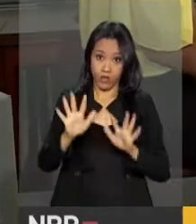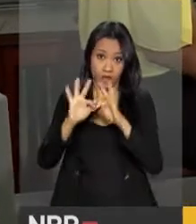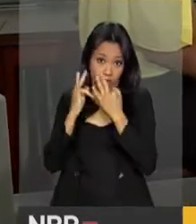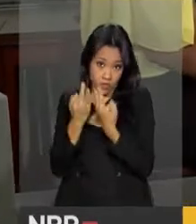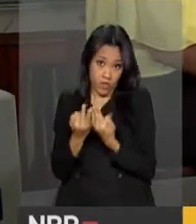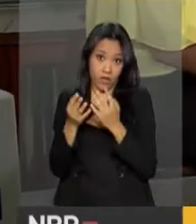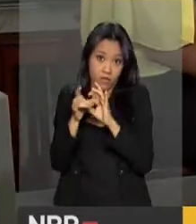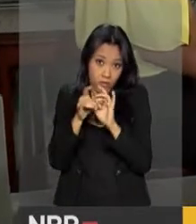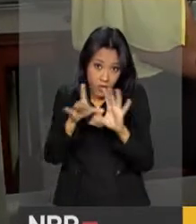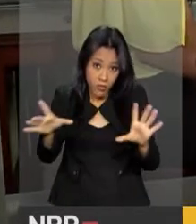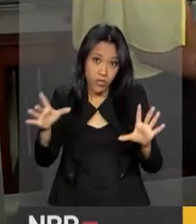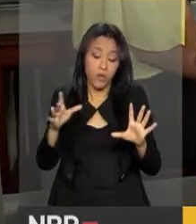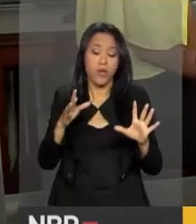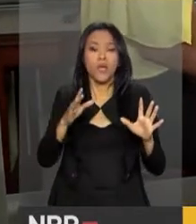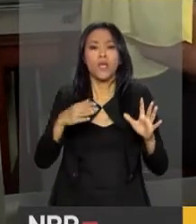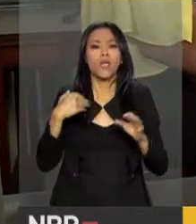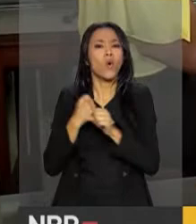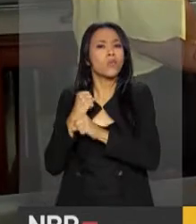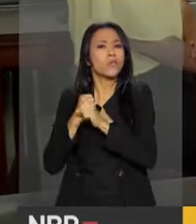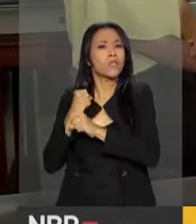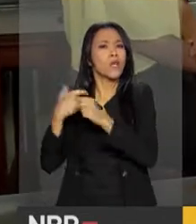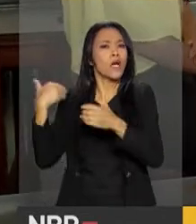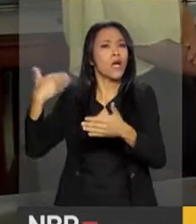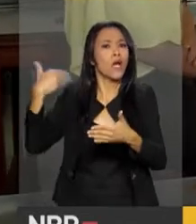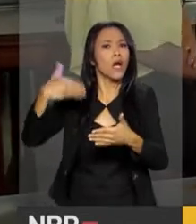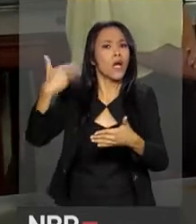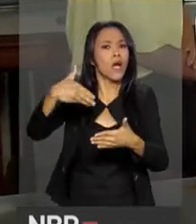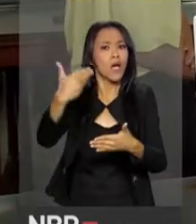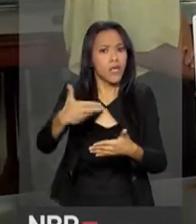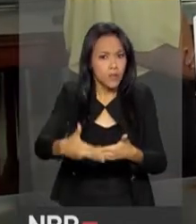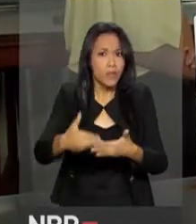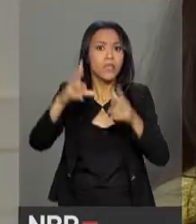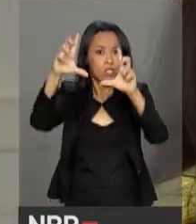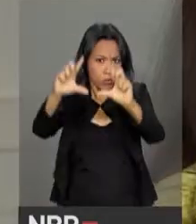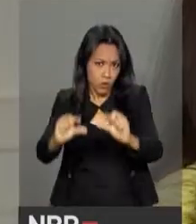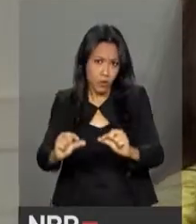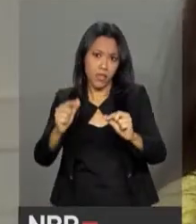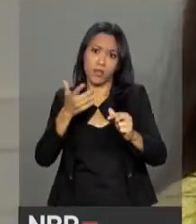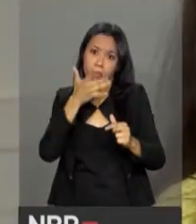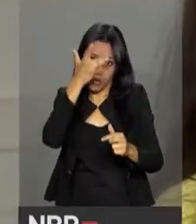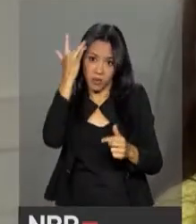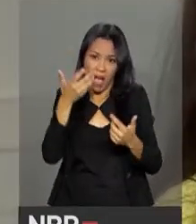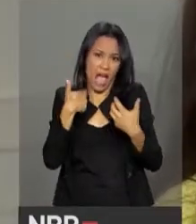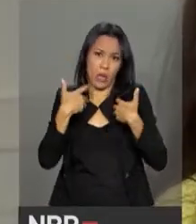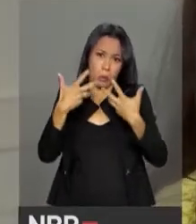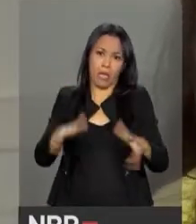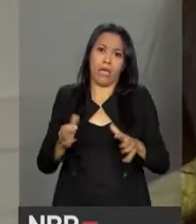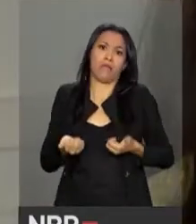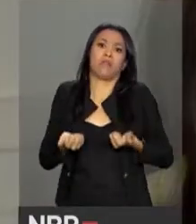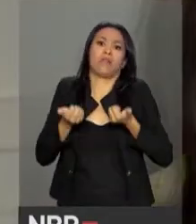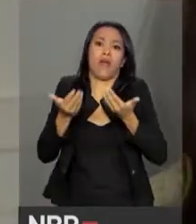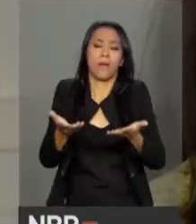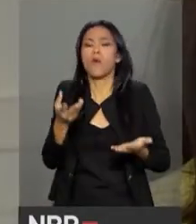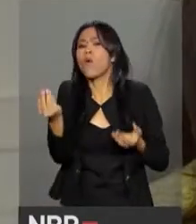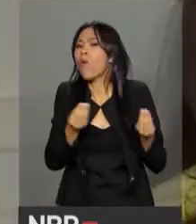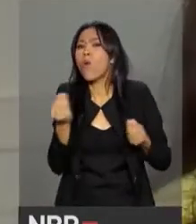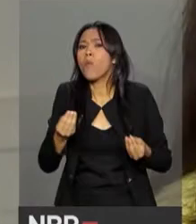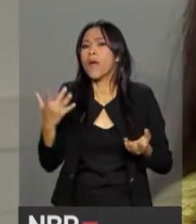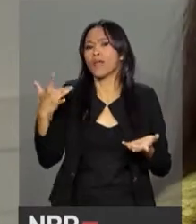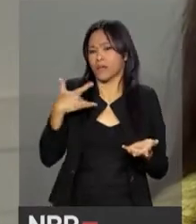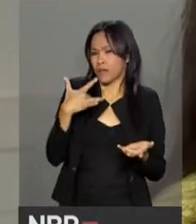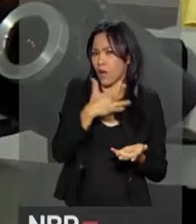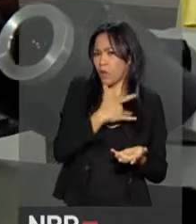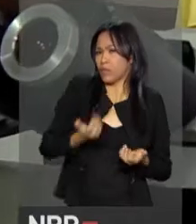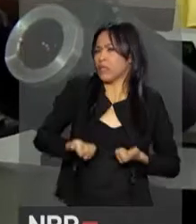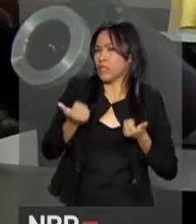ao longo dos anos a recusa em relação à doação tem diminuído e quem é considerado um doador potencial explica pra